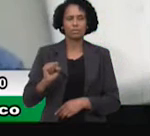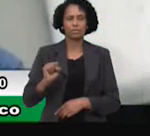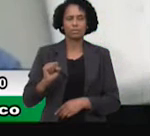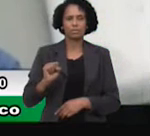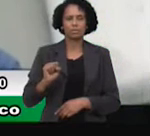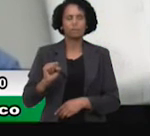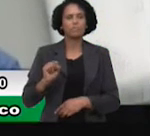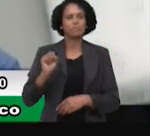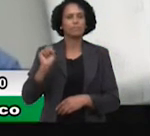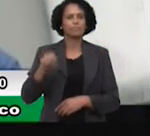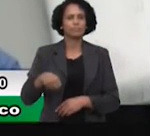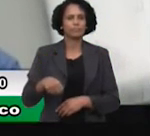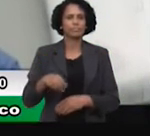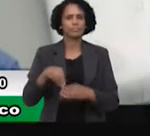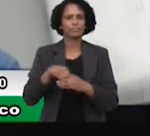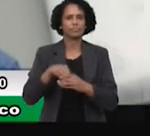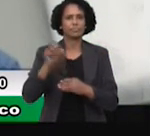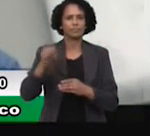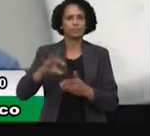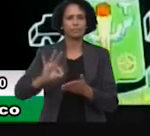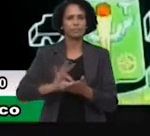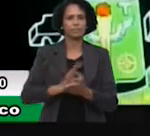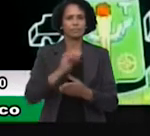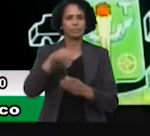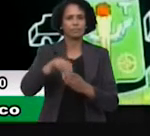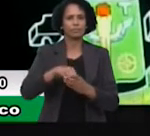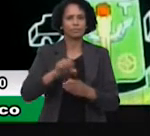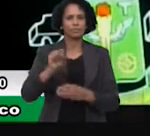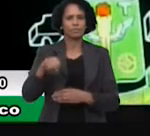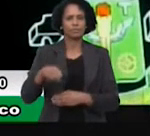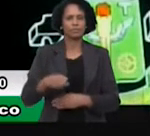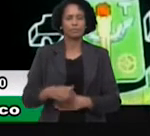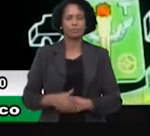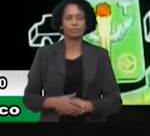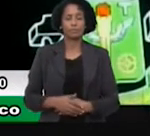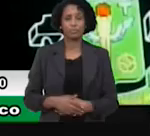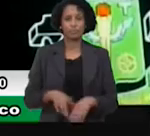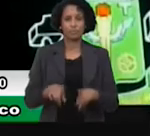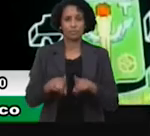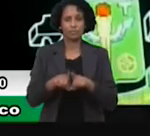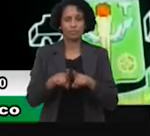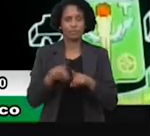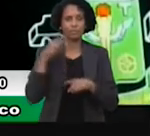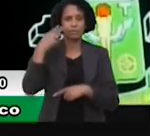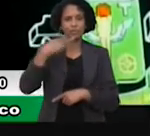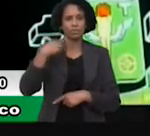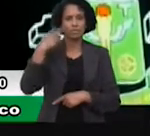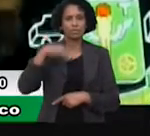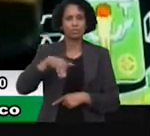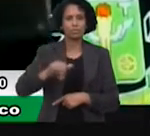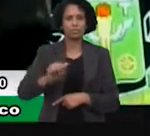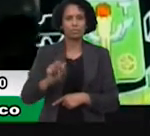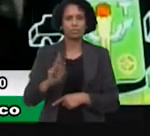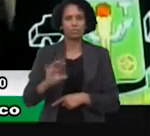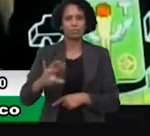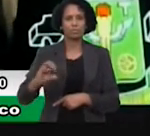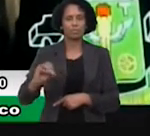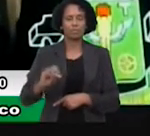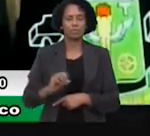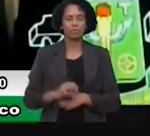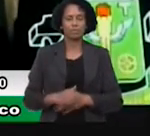sim. Registrado o voto sim do novo vereador Josias da Ju. Novo vereador professor Mário Luiz Guide, como vota, Vossa